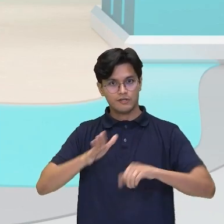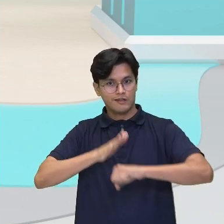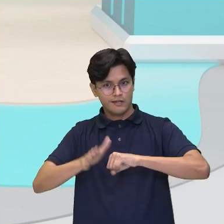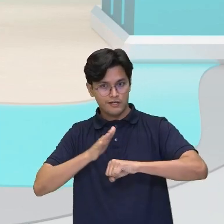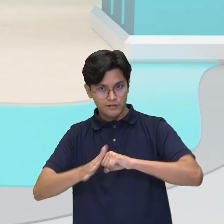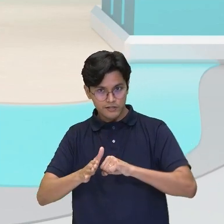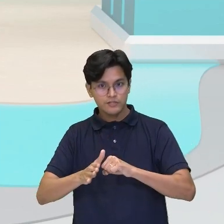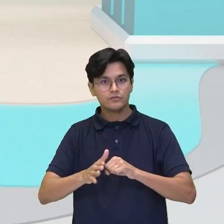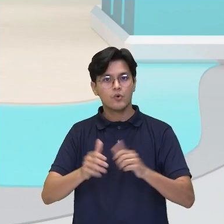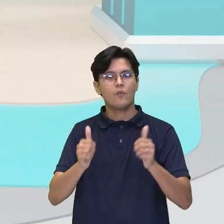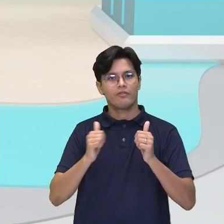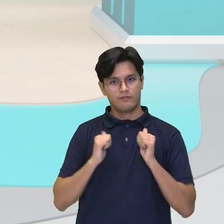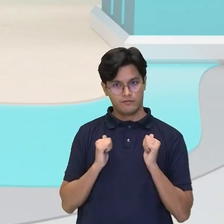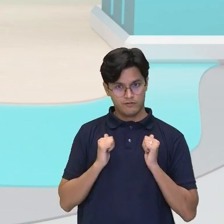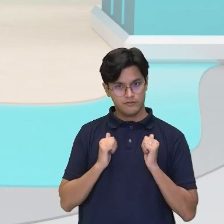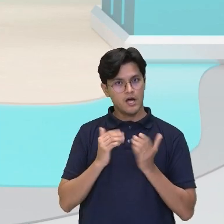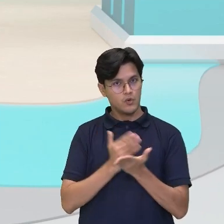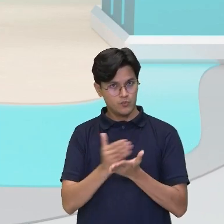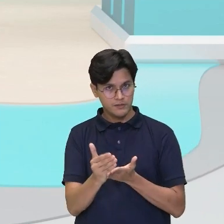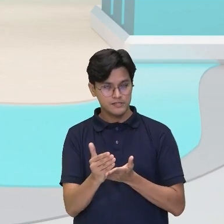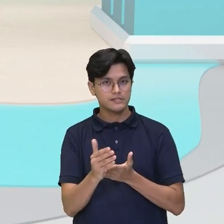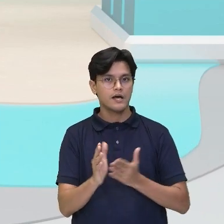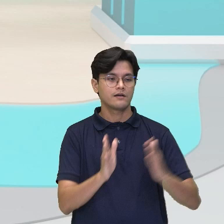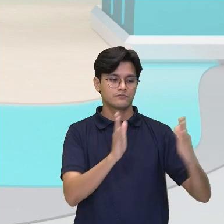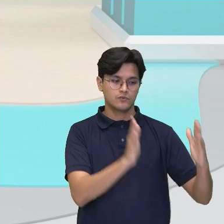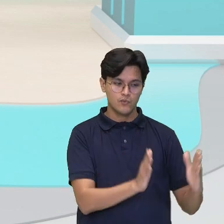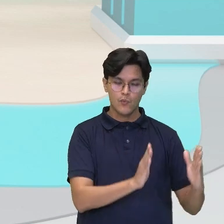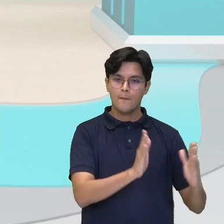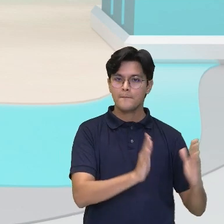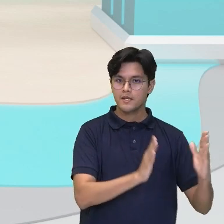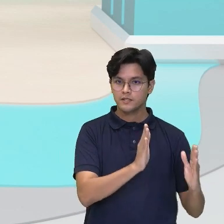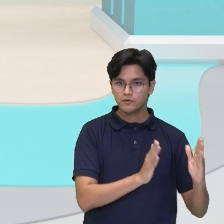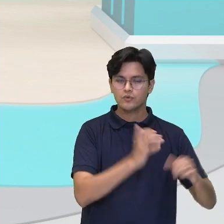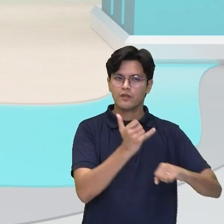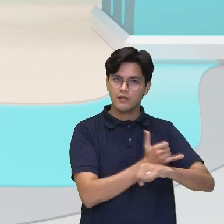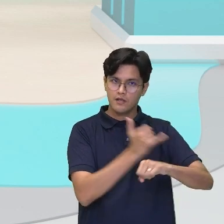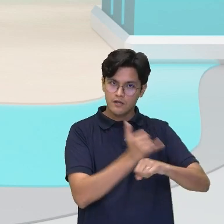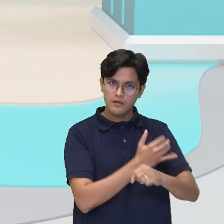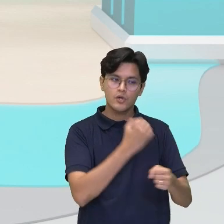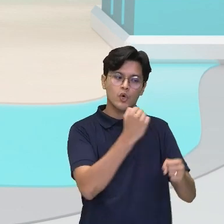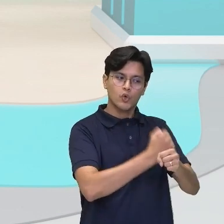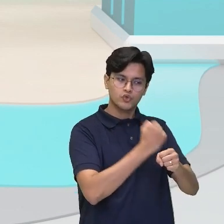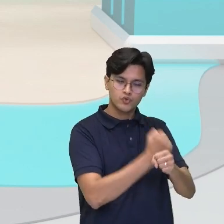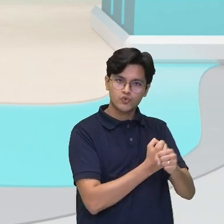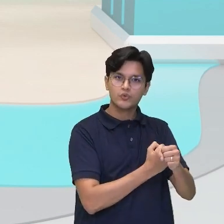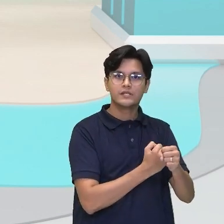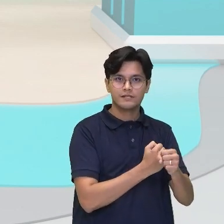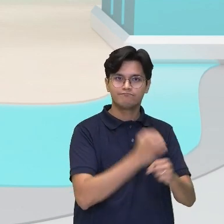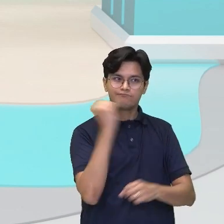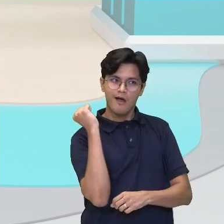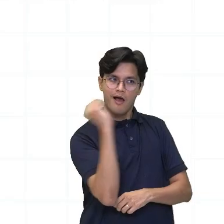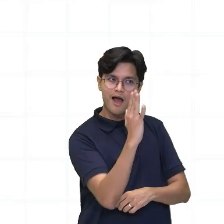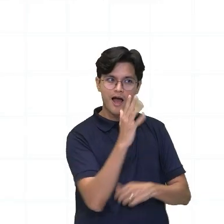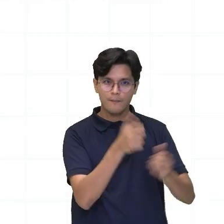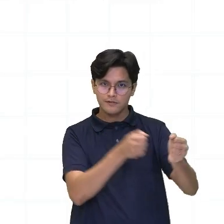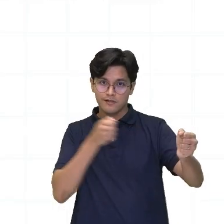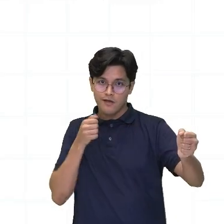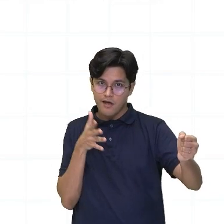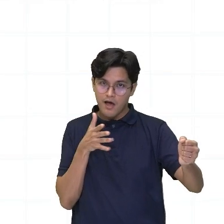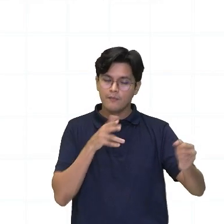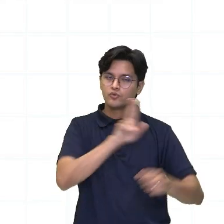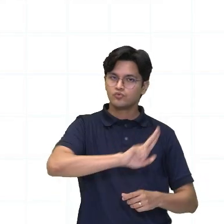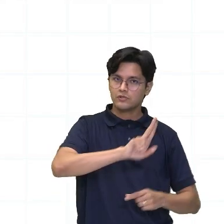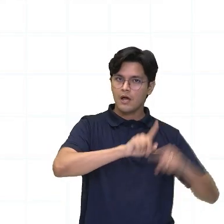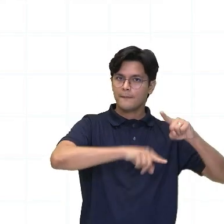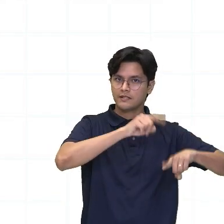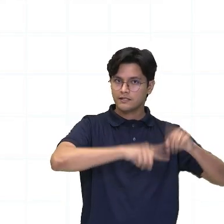lá na Idade dos Metais, ele já fabricava suas próprias armas de metais. Continuando sobre a arte rupestre, vamos ver? A